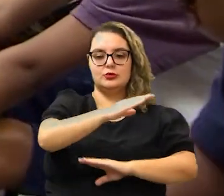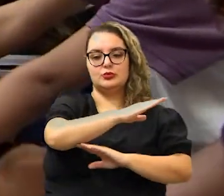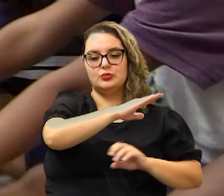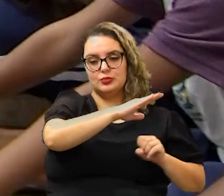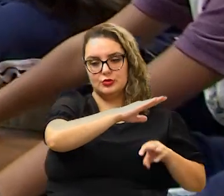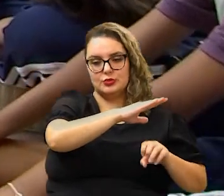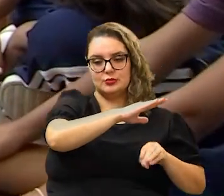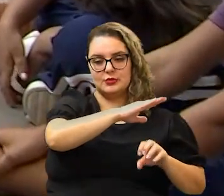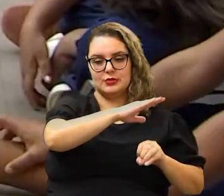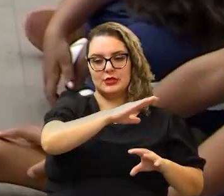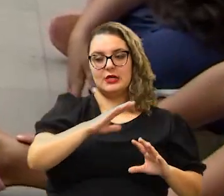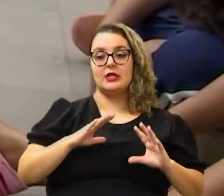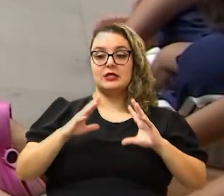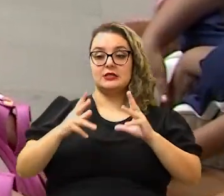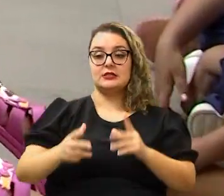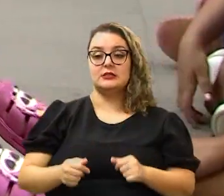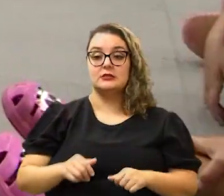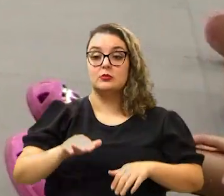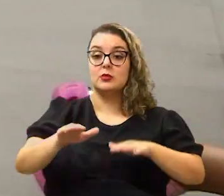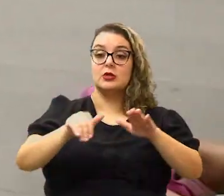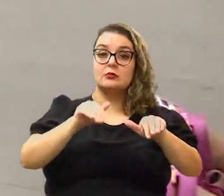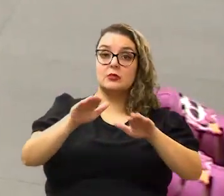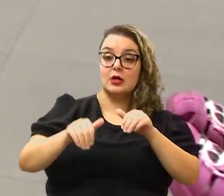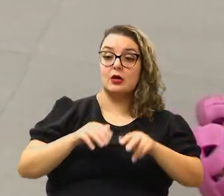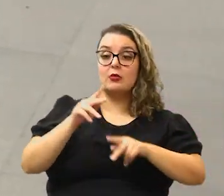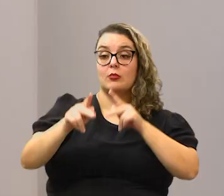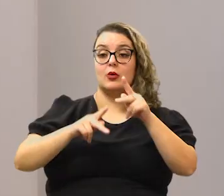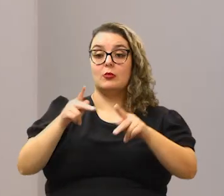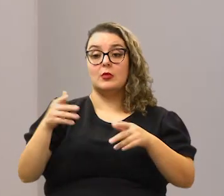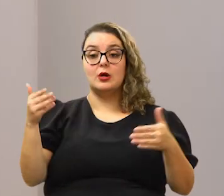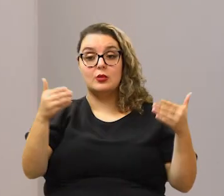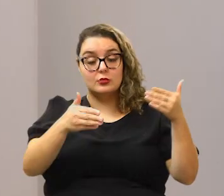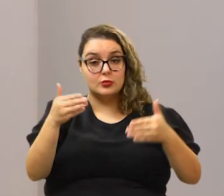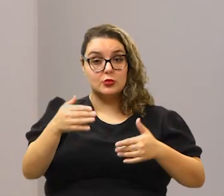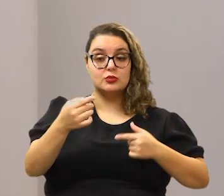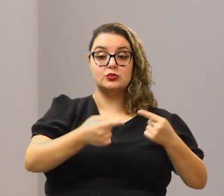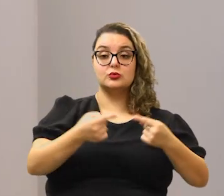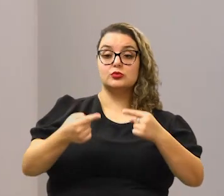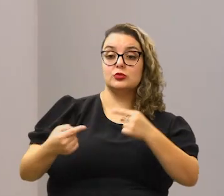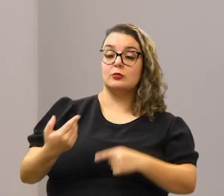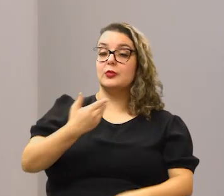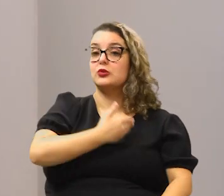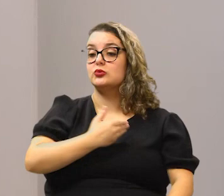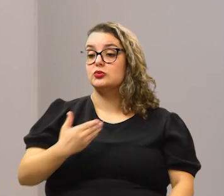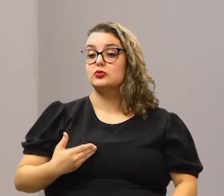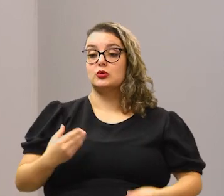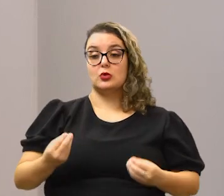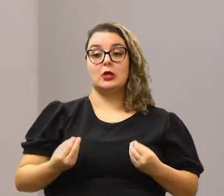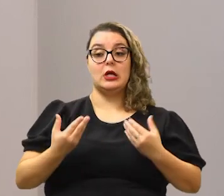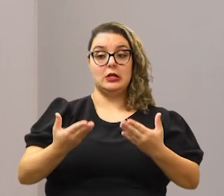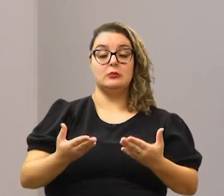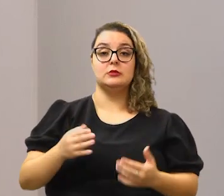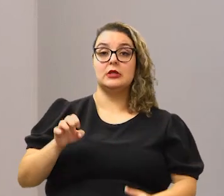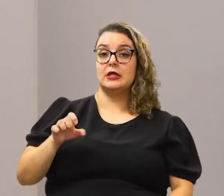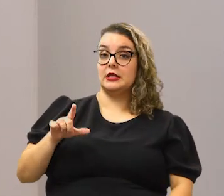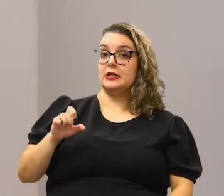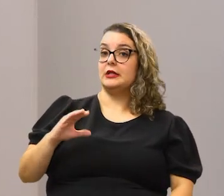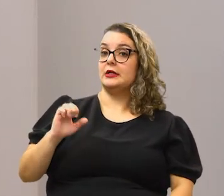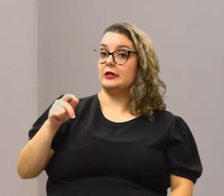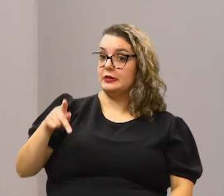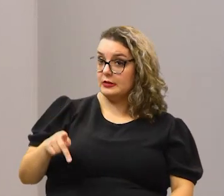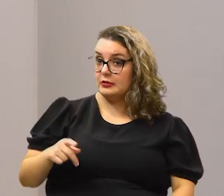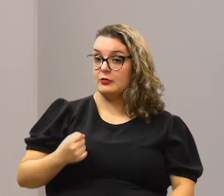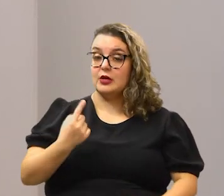a população para participar de um debate público, quando oferece através da Elecamp alguma palestra de interesse